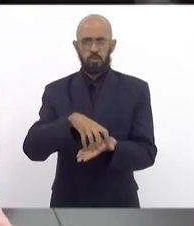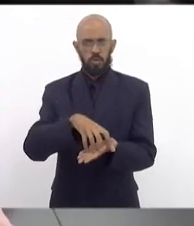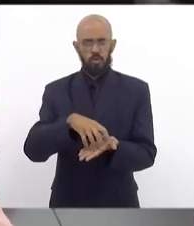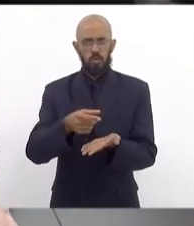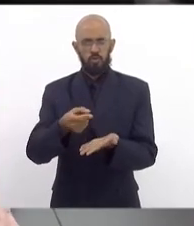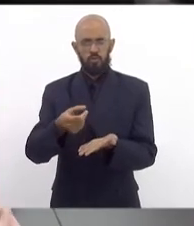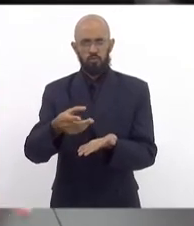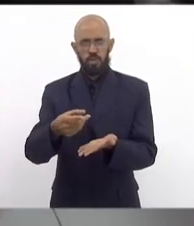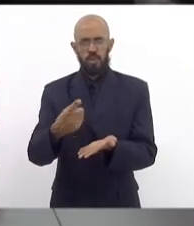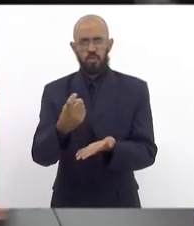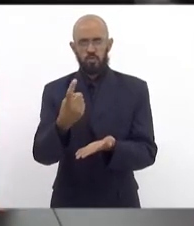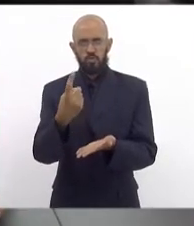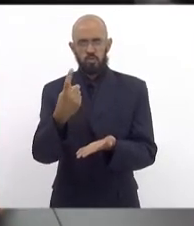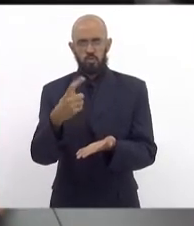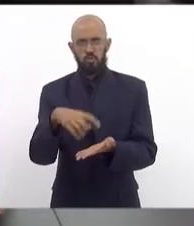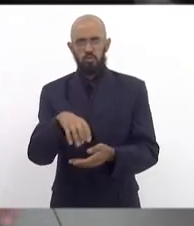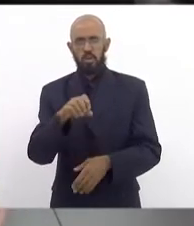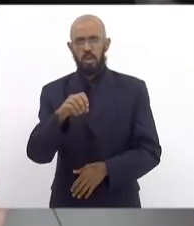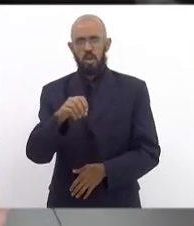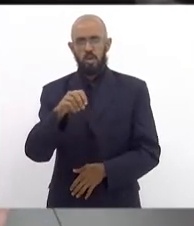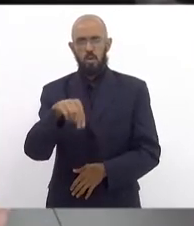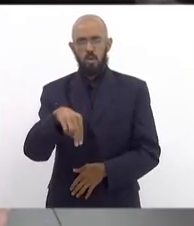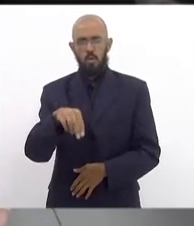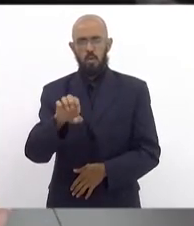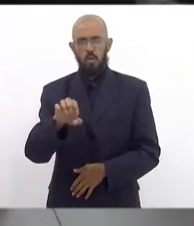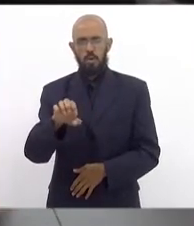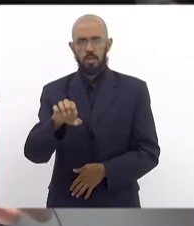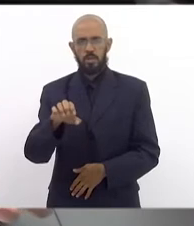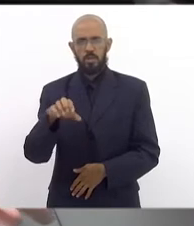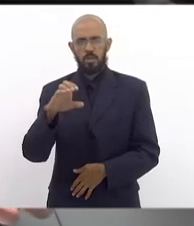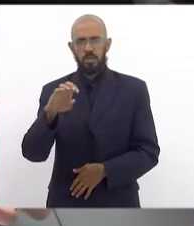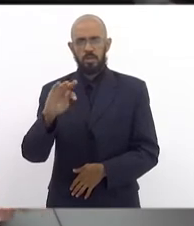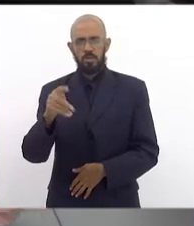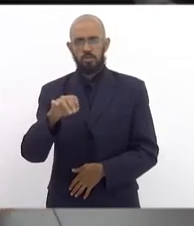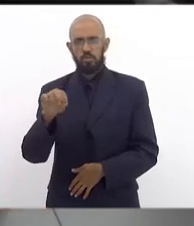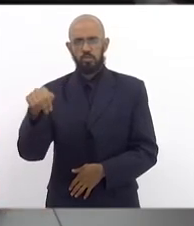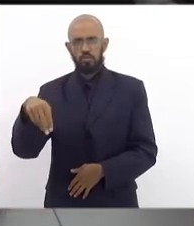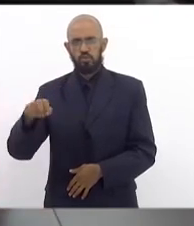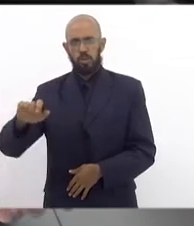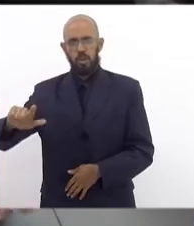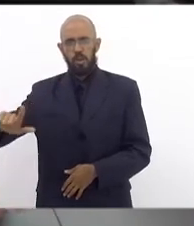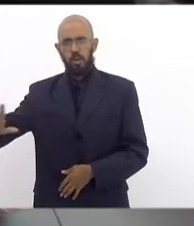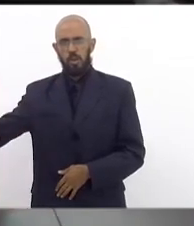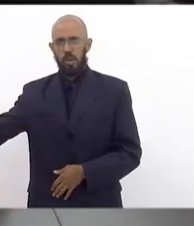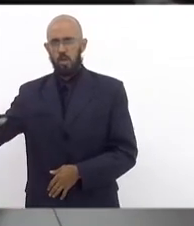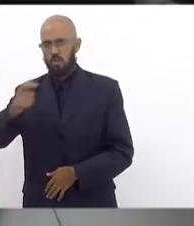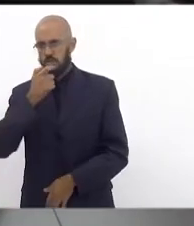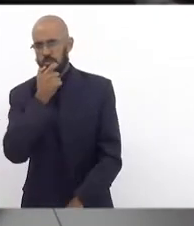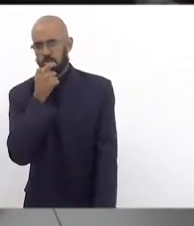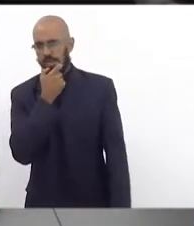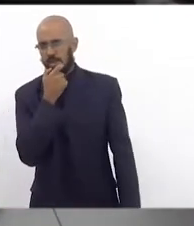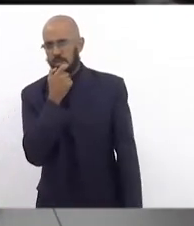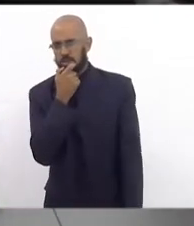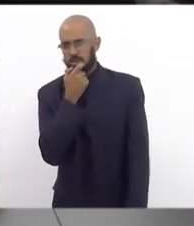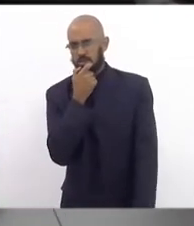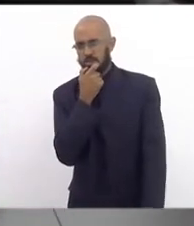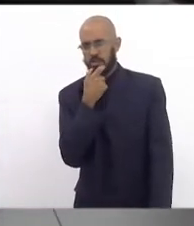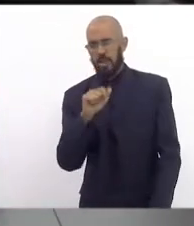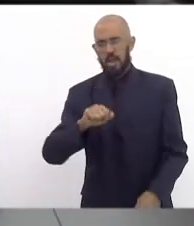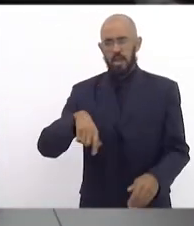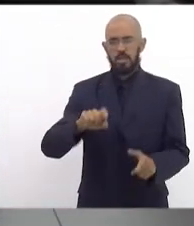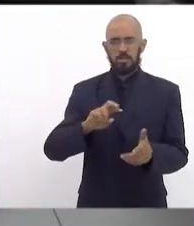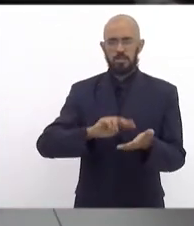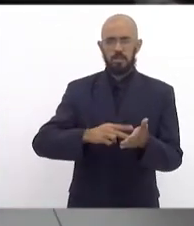nome aí rebuscado em inglês que é omnichannel né mas o escalar o único de vendas ele pressupõe que a